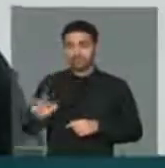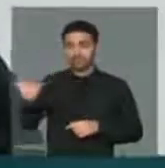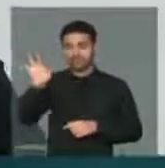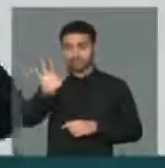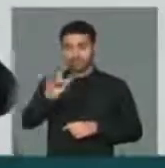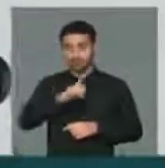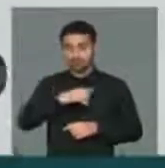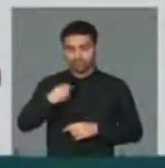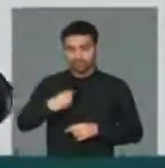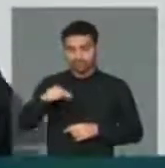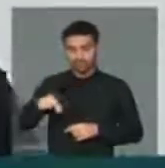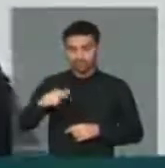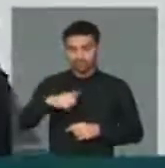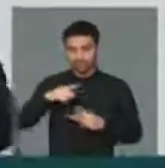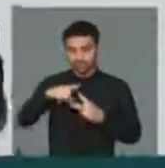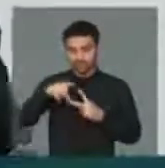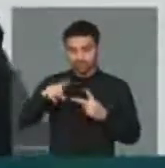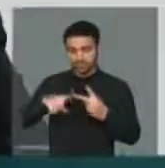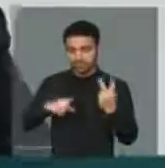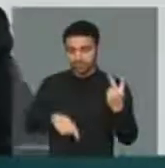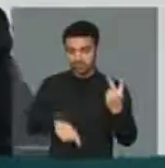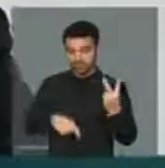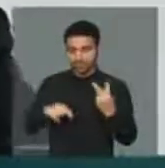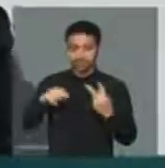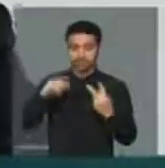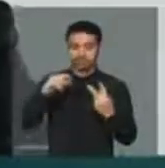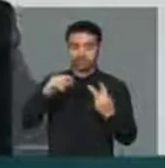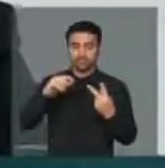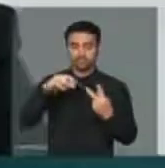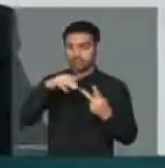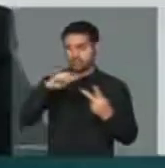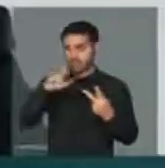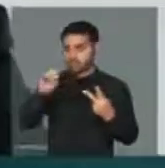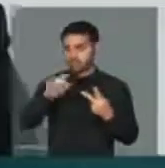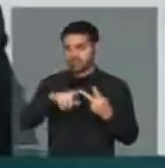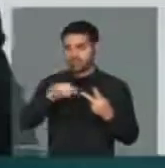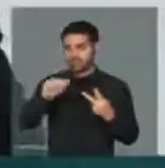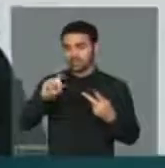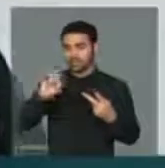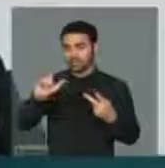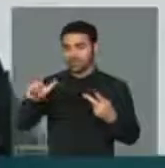aqui, temos 2 aqui, nosso líder Marcelo Aro, nosso deputado Adel Carneiro, ou seja,